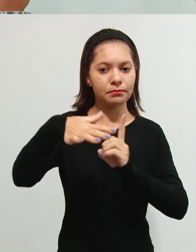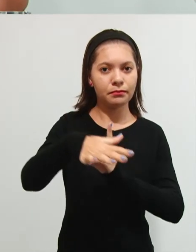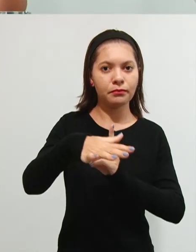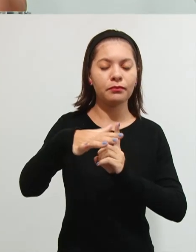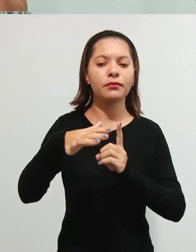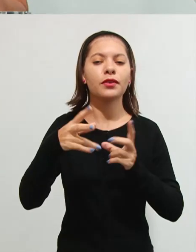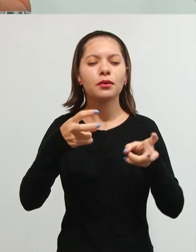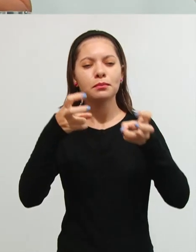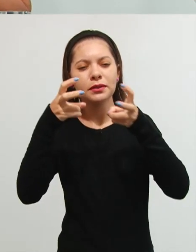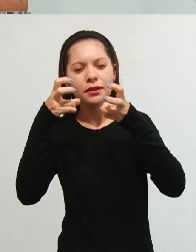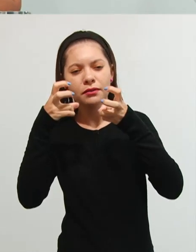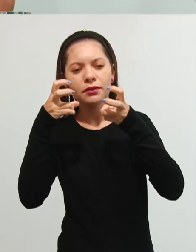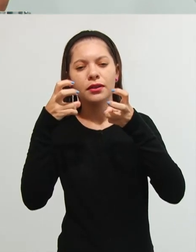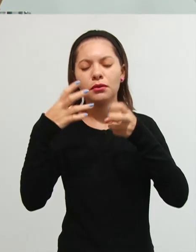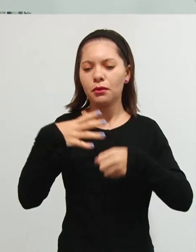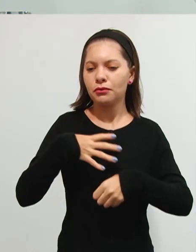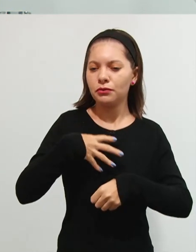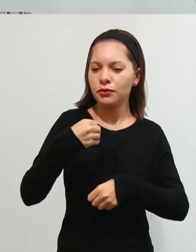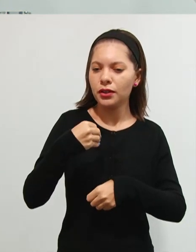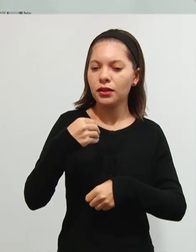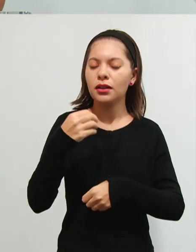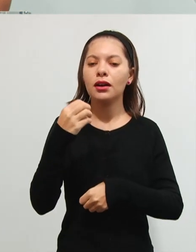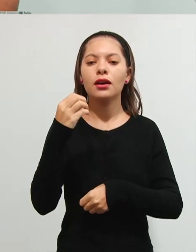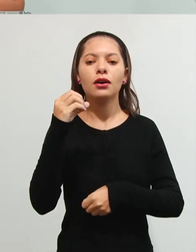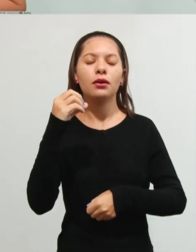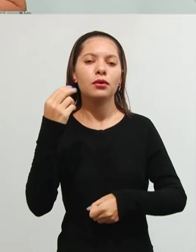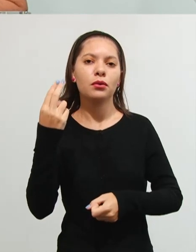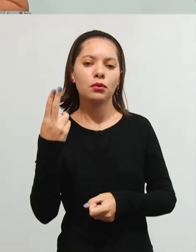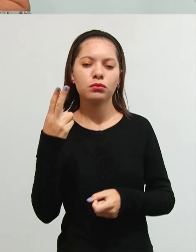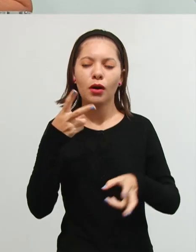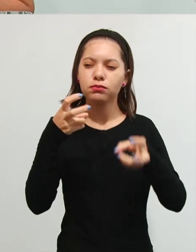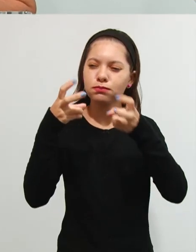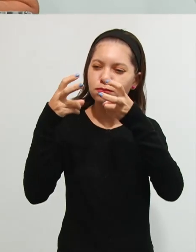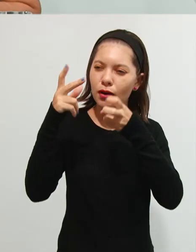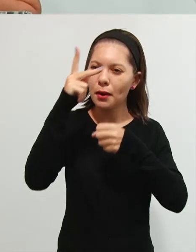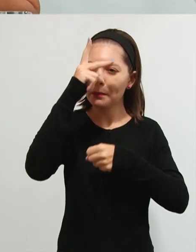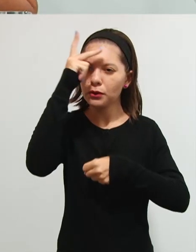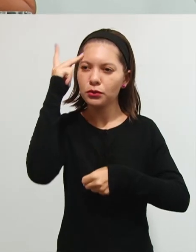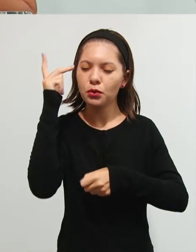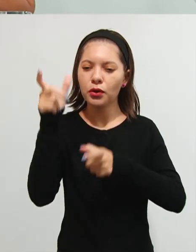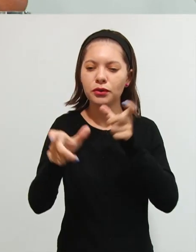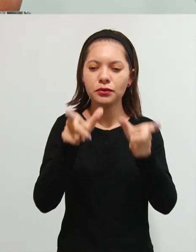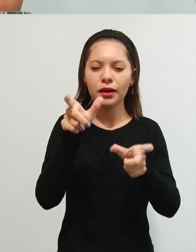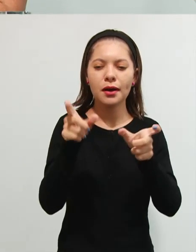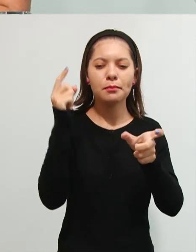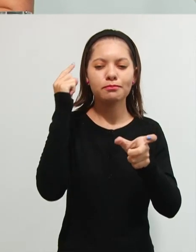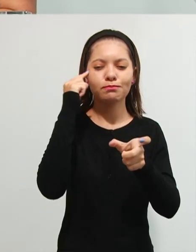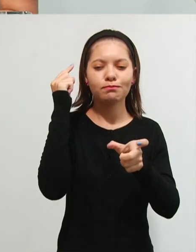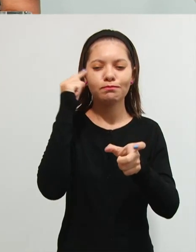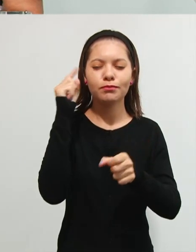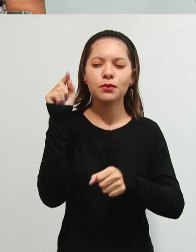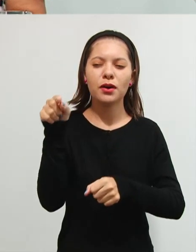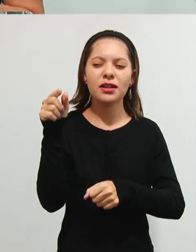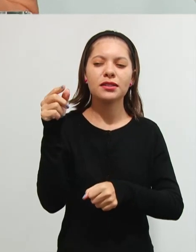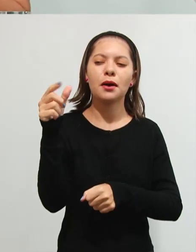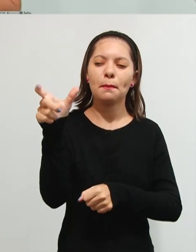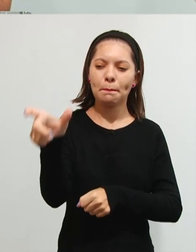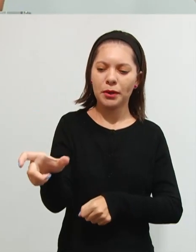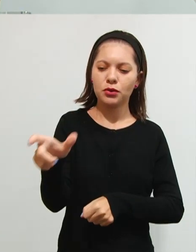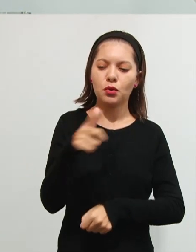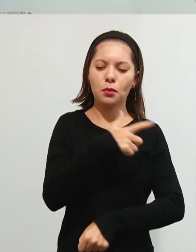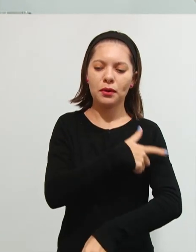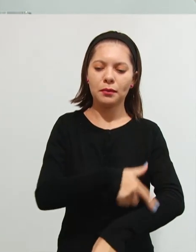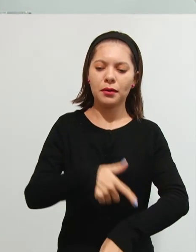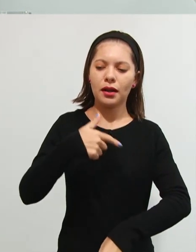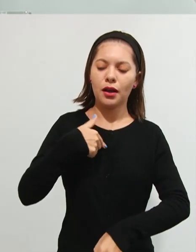Seja observando a sua filha, seja observando as pessoas, ele pensava, bom, se essa pessoa tem esse comportamento, eu